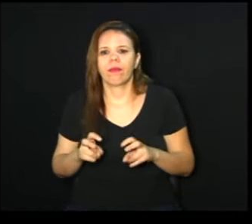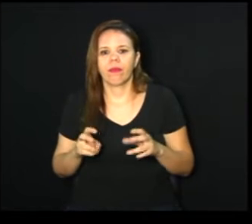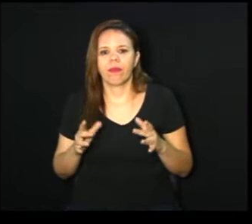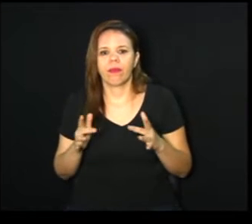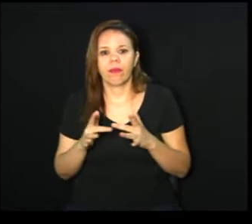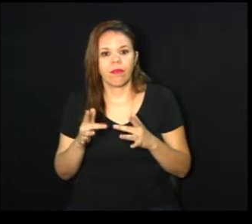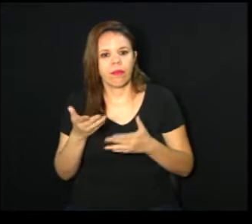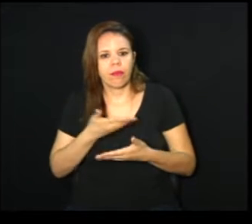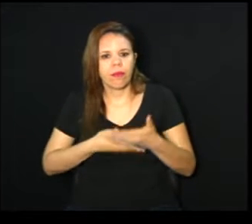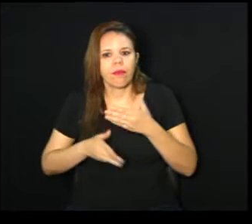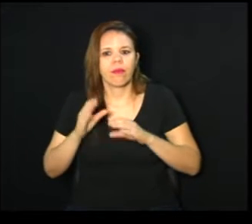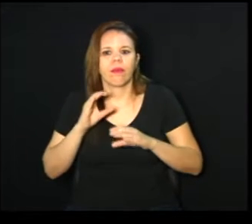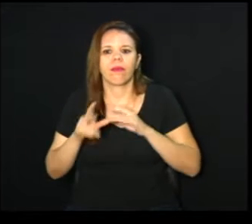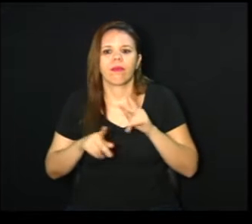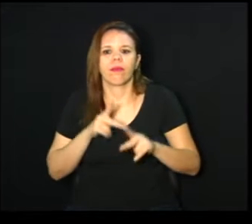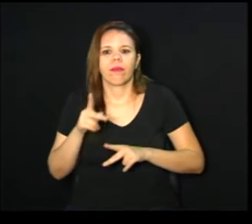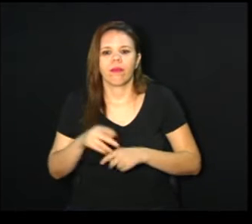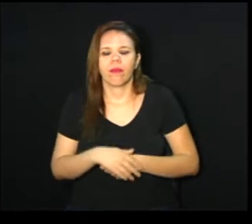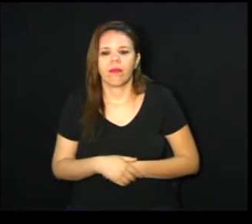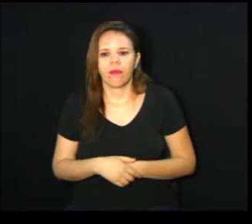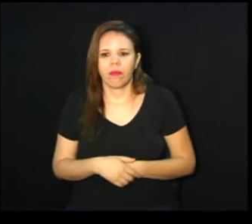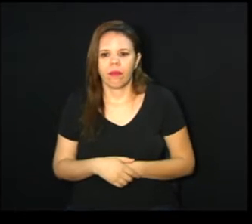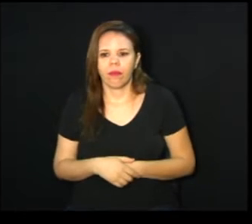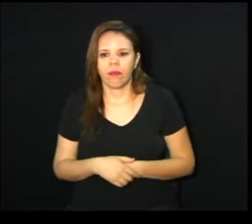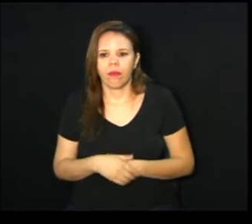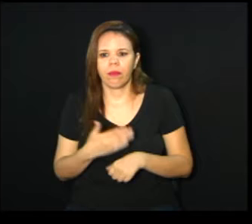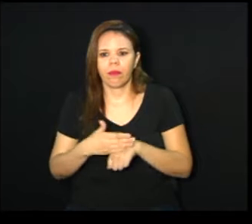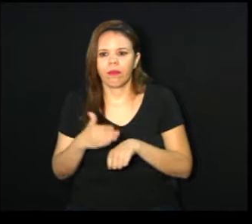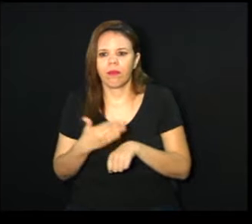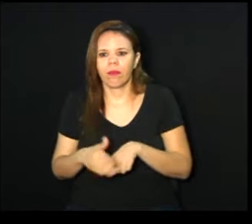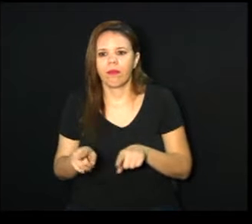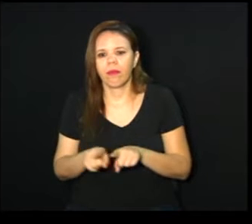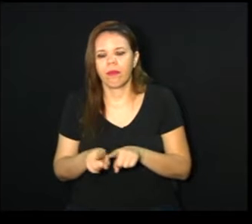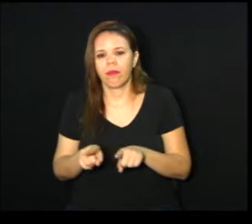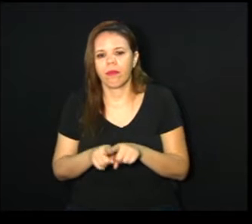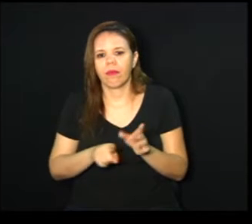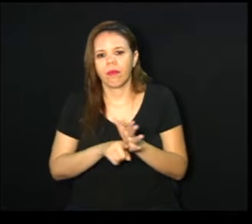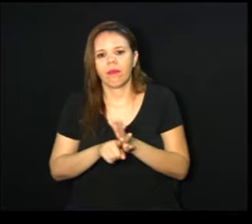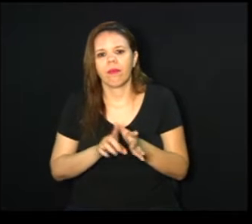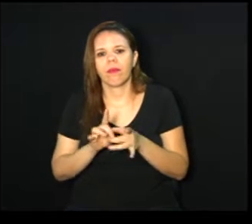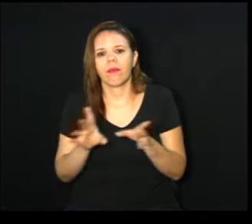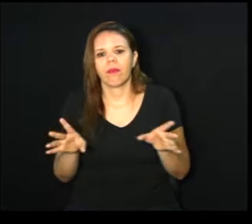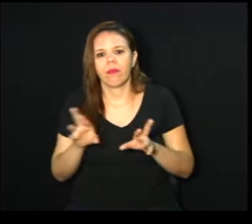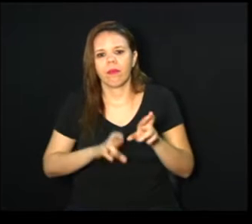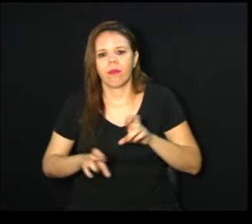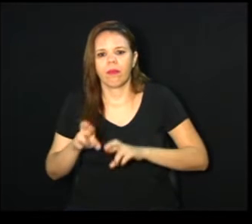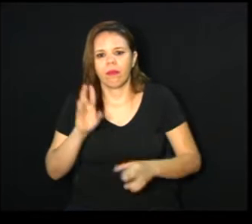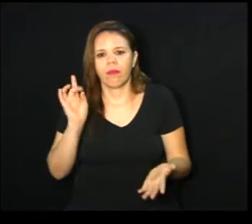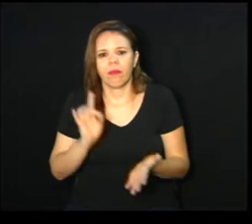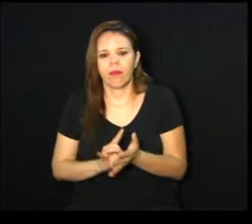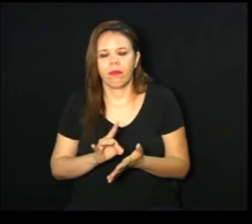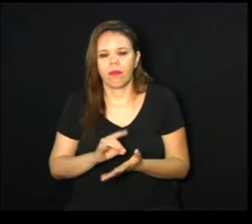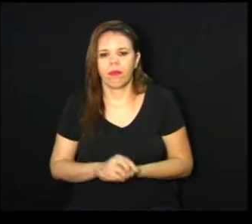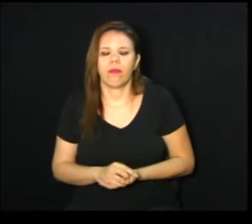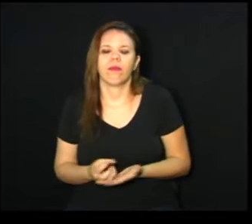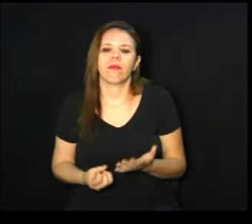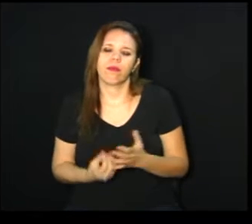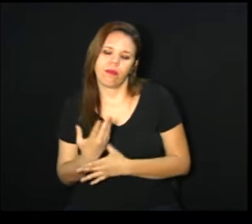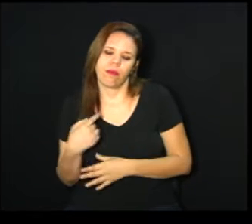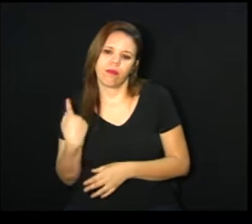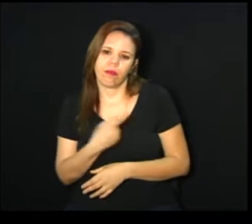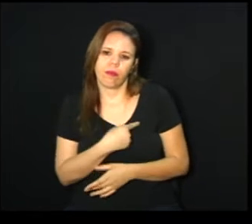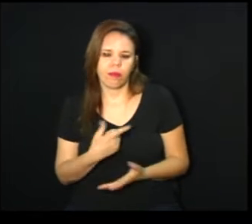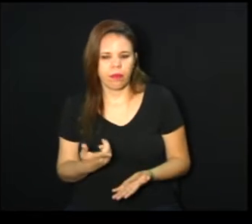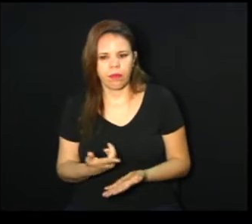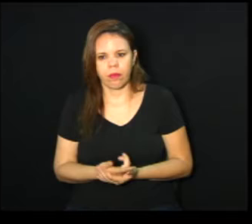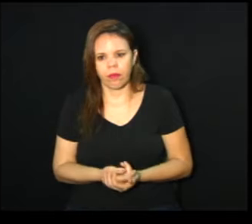consumidores. Além disso, esses ensaios permitem aos pesquisadores que eles analisem de fato o mundo real. Nós